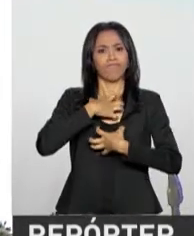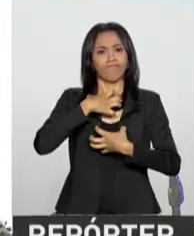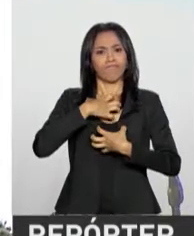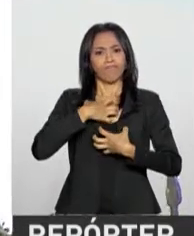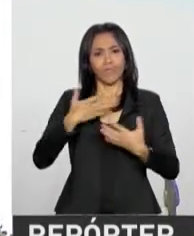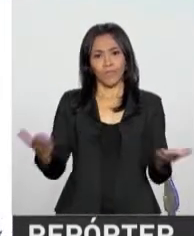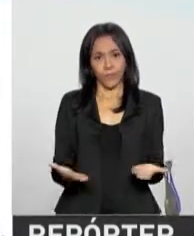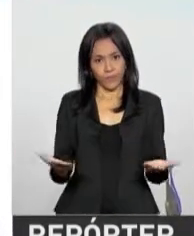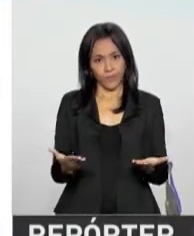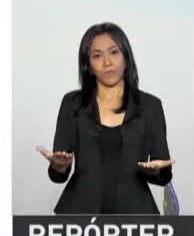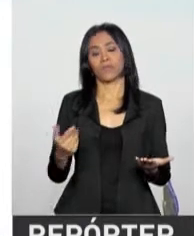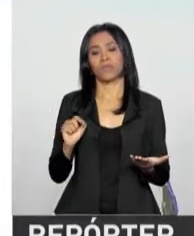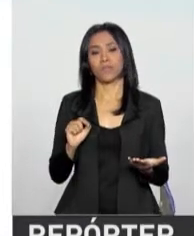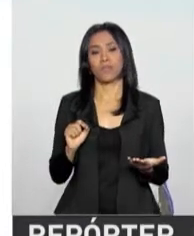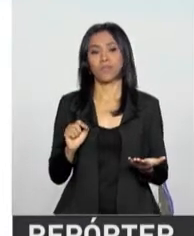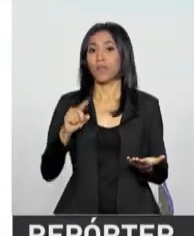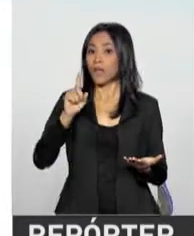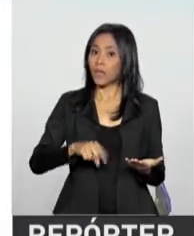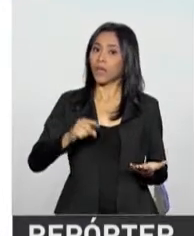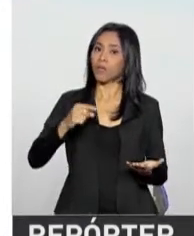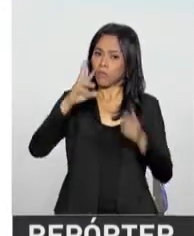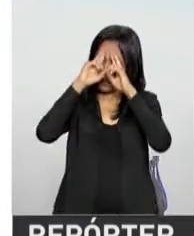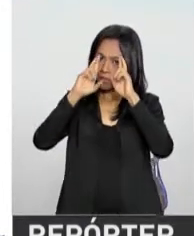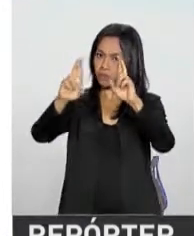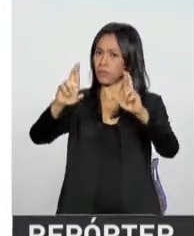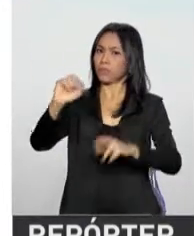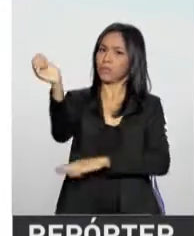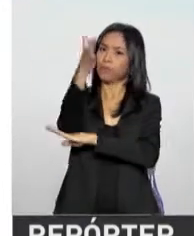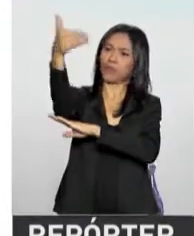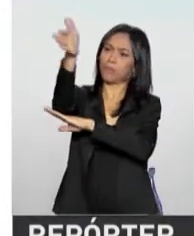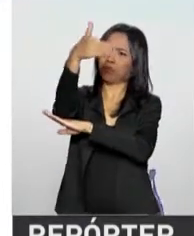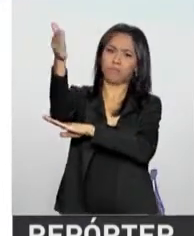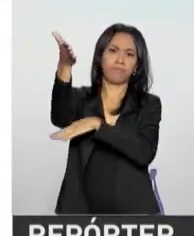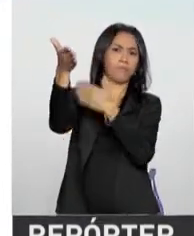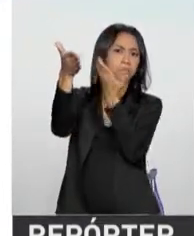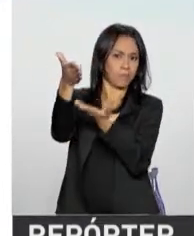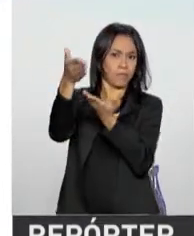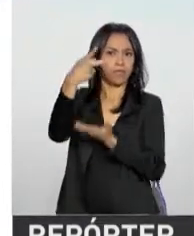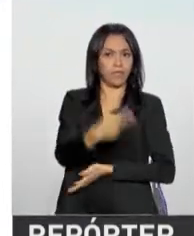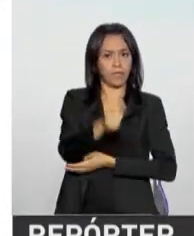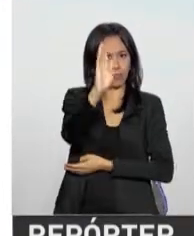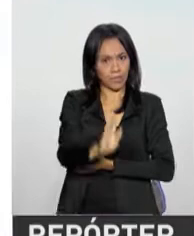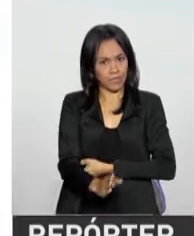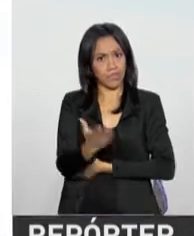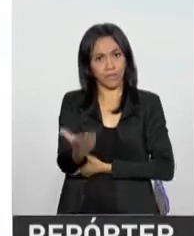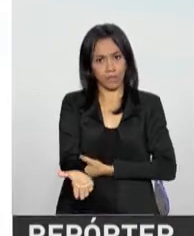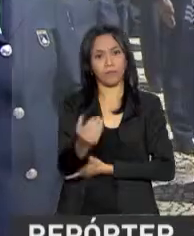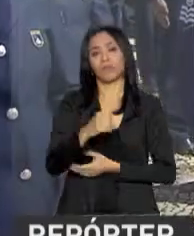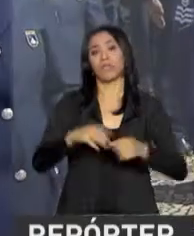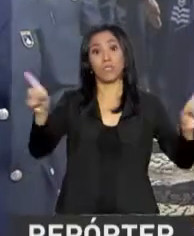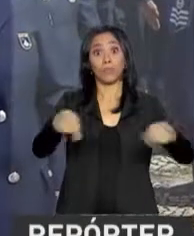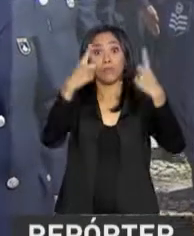formatura fazendo referência é uma referência à bandeira nacional um dos nossos símbolos nacionais ao lado do brasão do selo do hino nacional